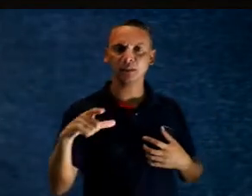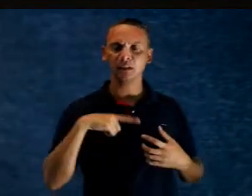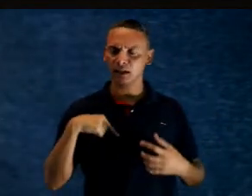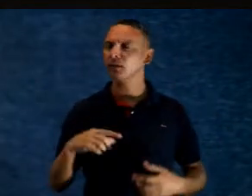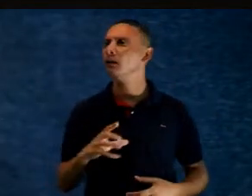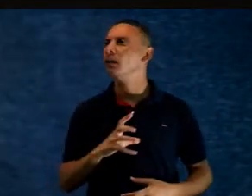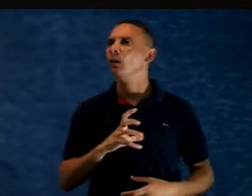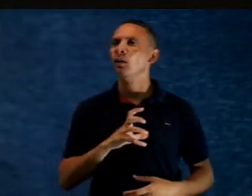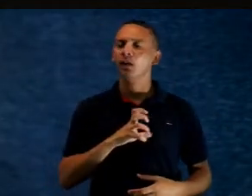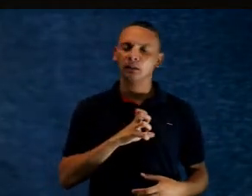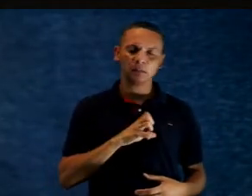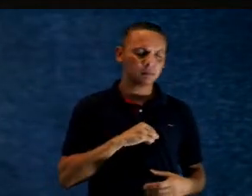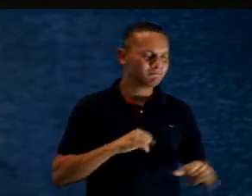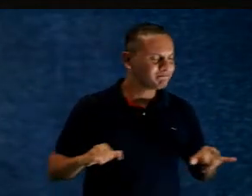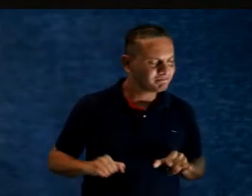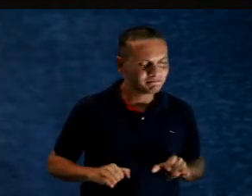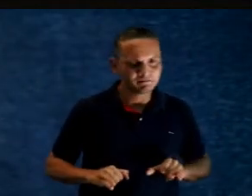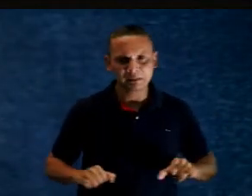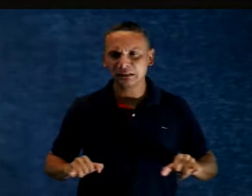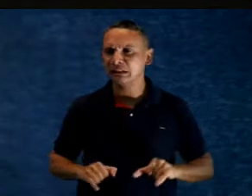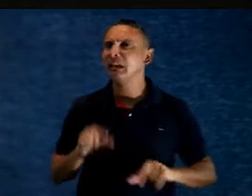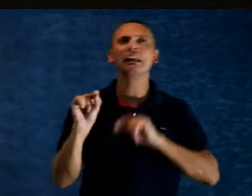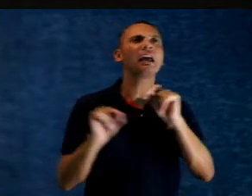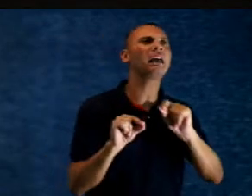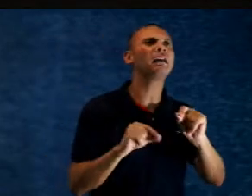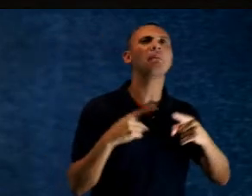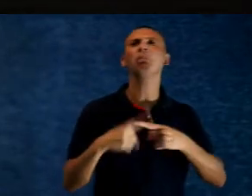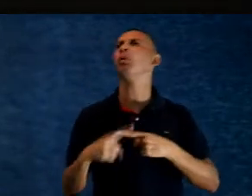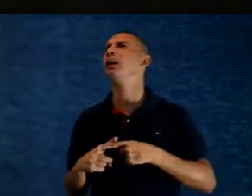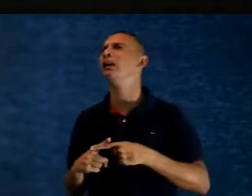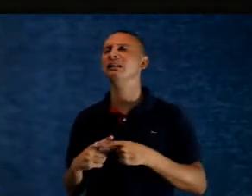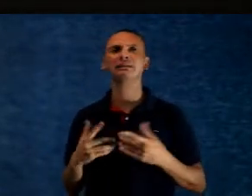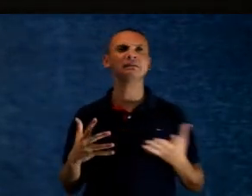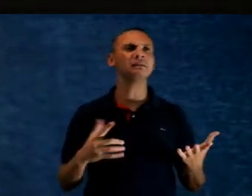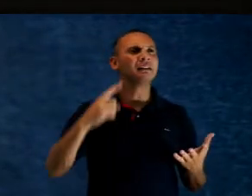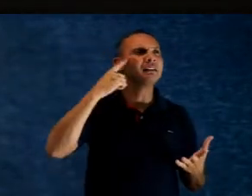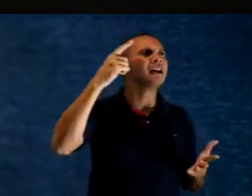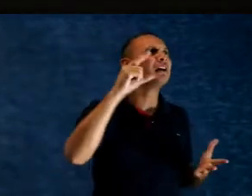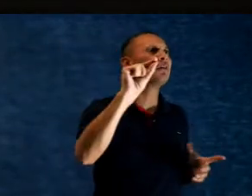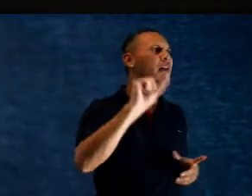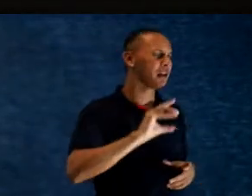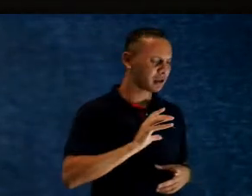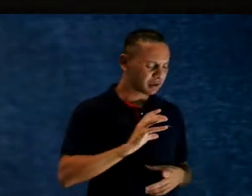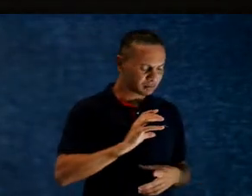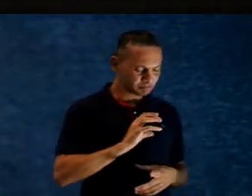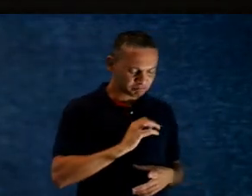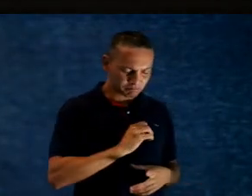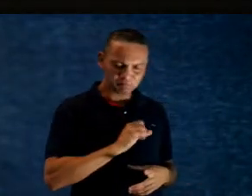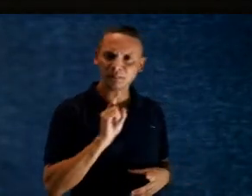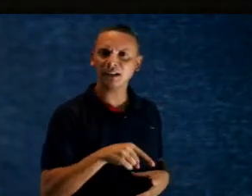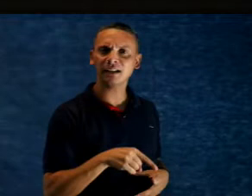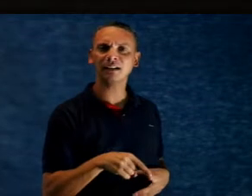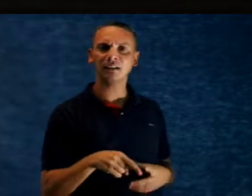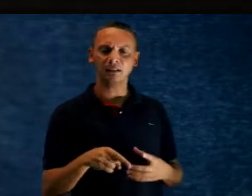primeiro homem. Toda a minha vida estaria marcada por ele. Eu o amaldiçoei e amei, desde aquela